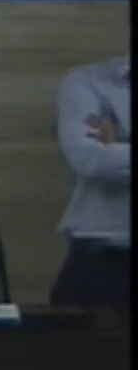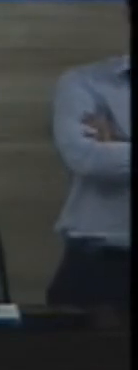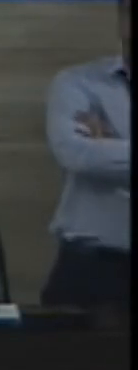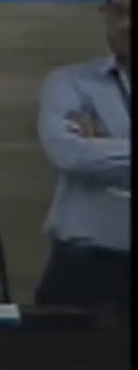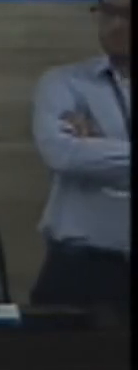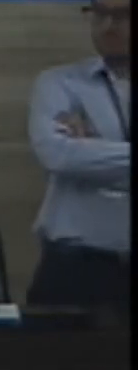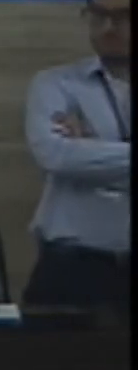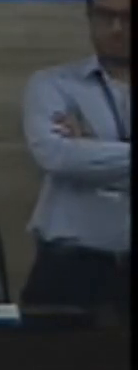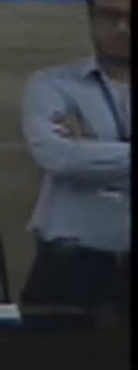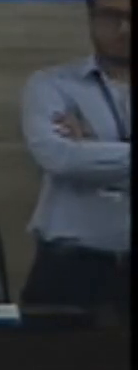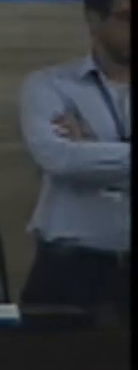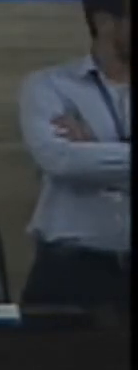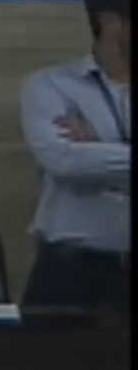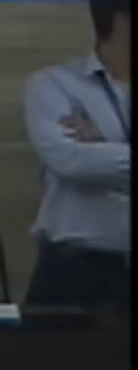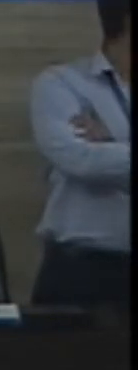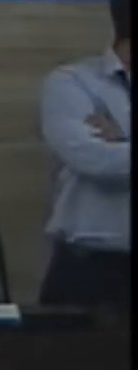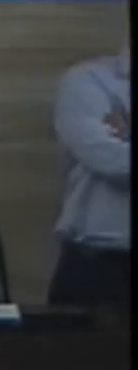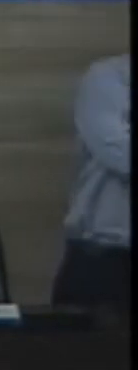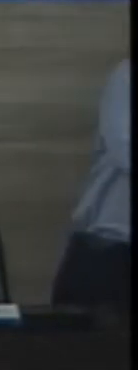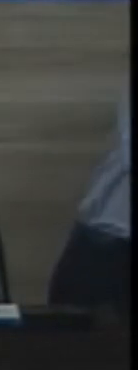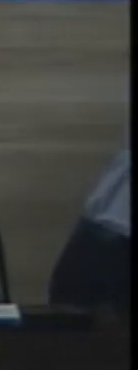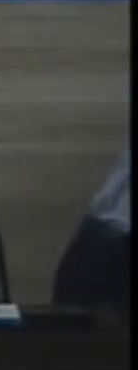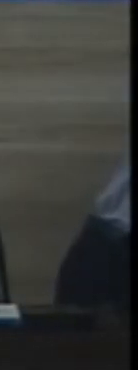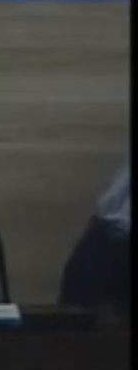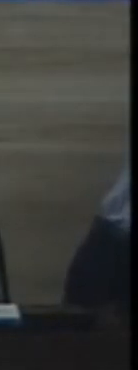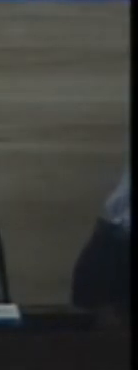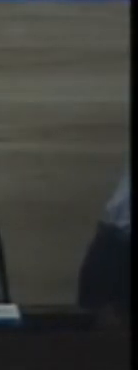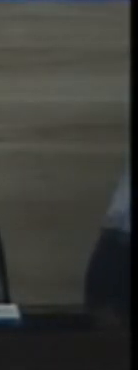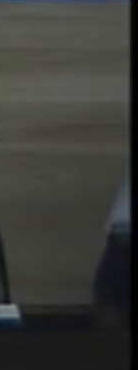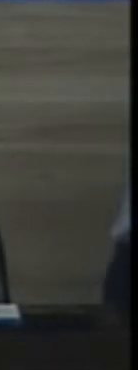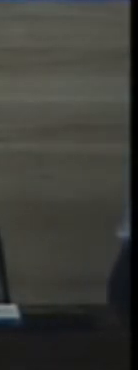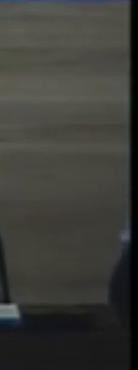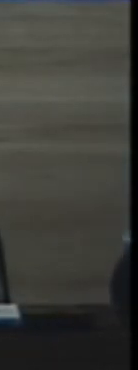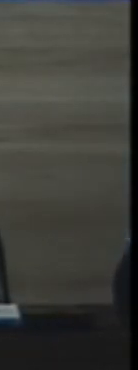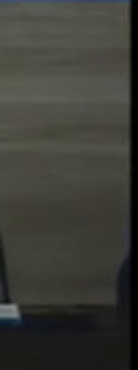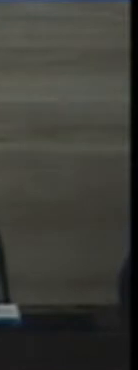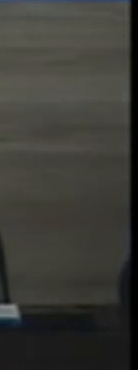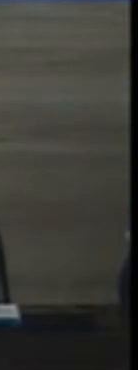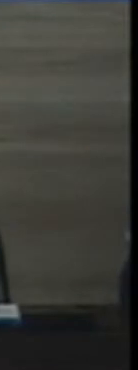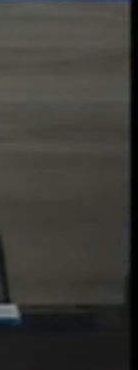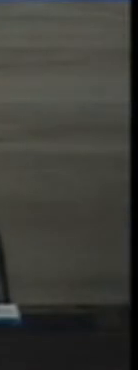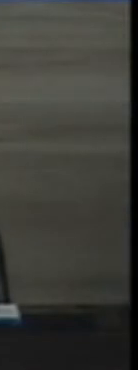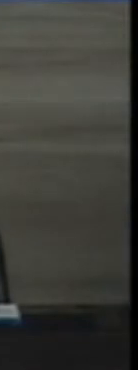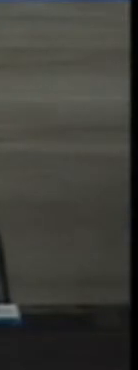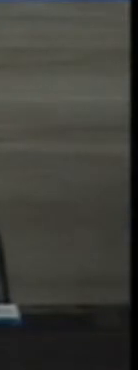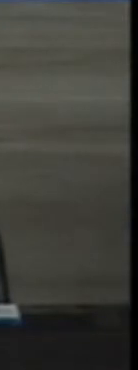da Silva Alves Araújo. Vereador Anderson Pereira.